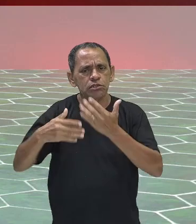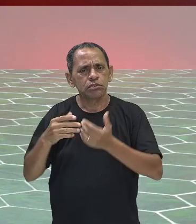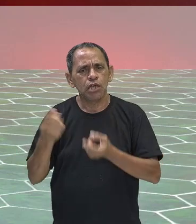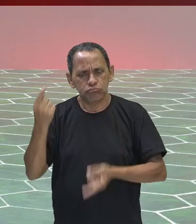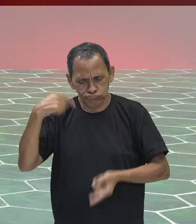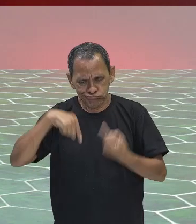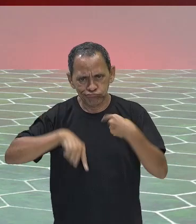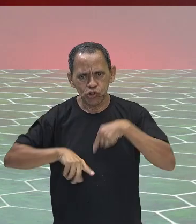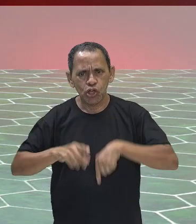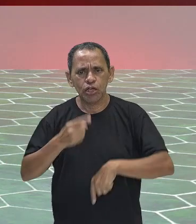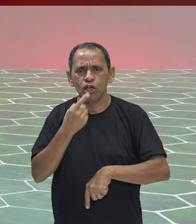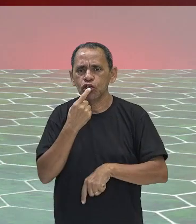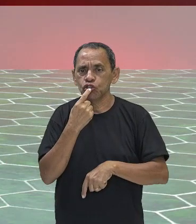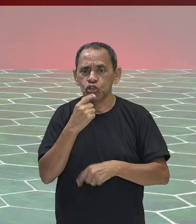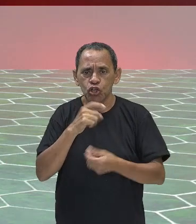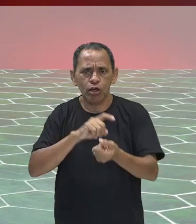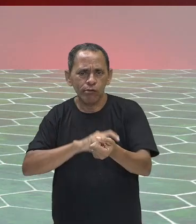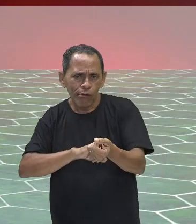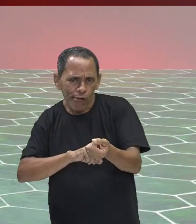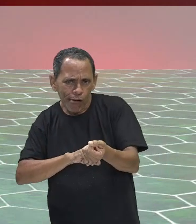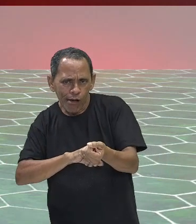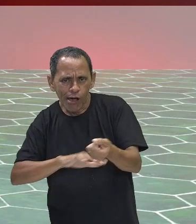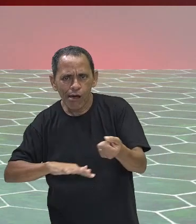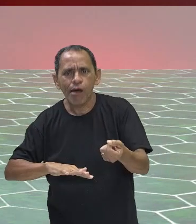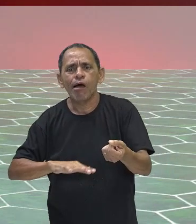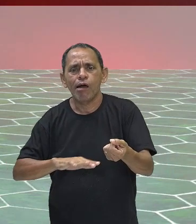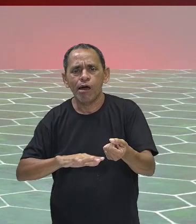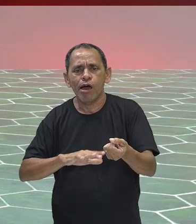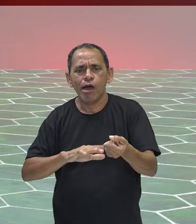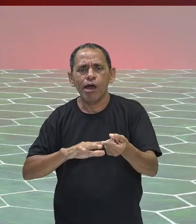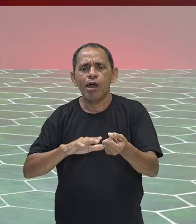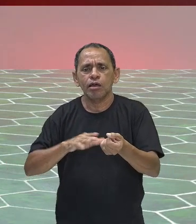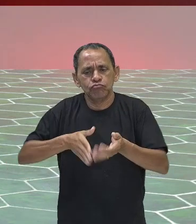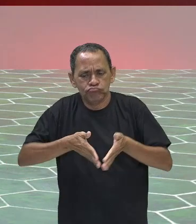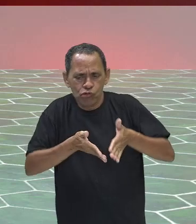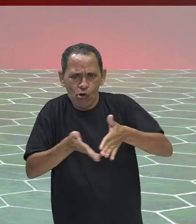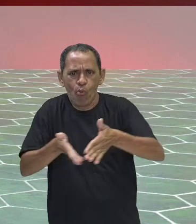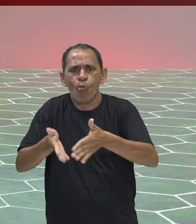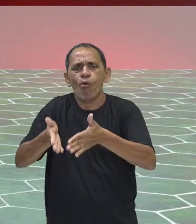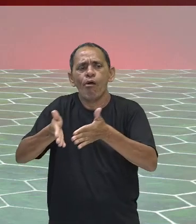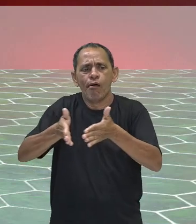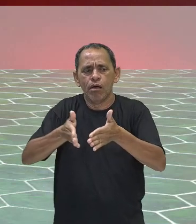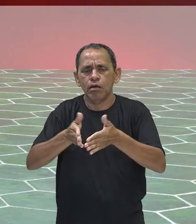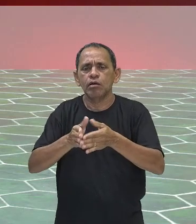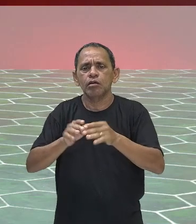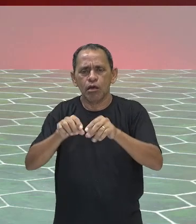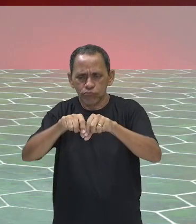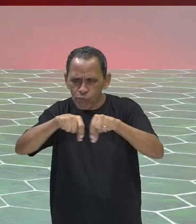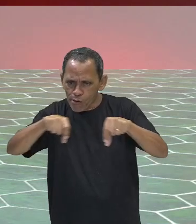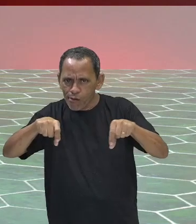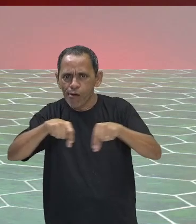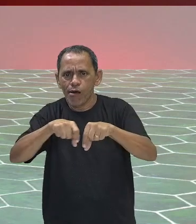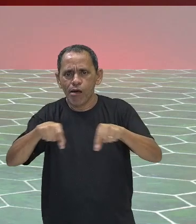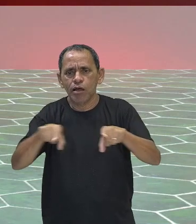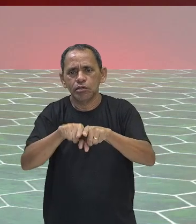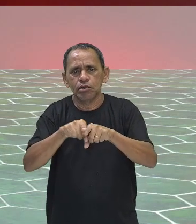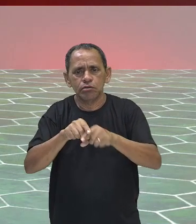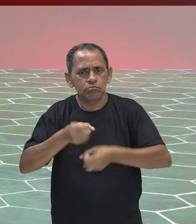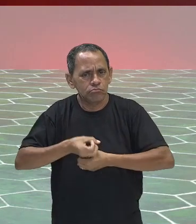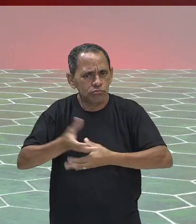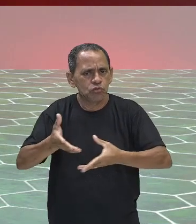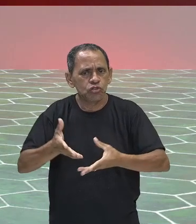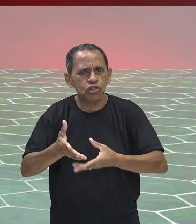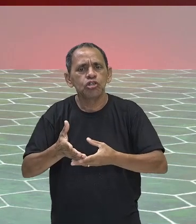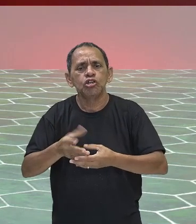do sangue, ele vai estar passando por esses canais, distribuindo uma série de